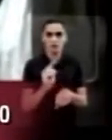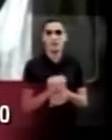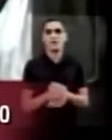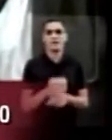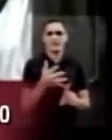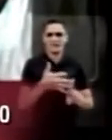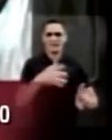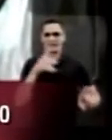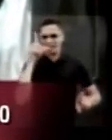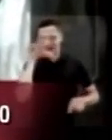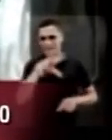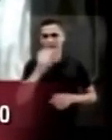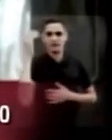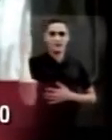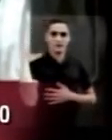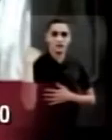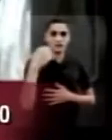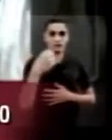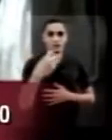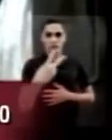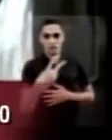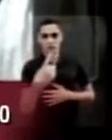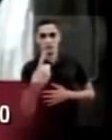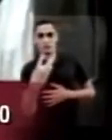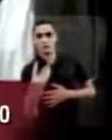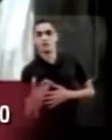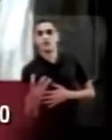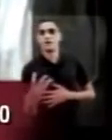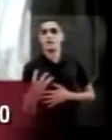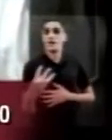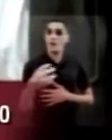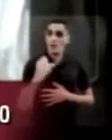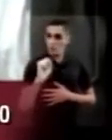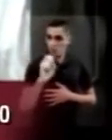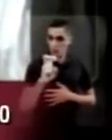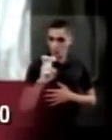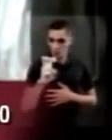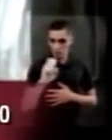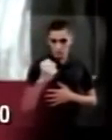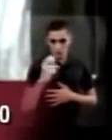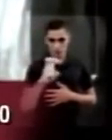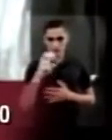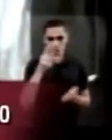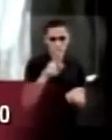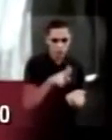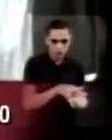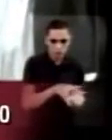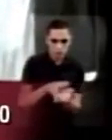213, sendo que 85 estão em UTIs e 128 estão